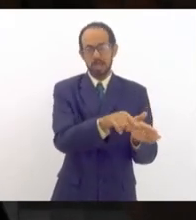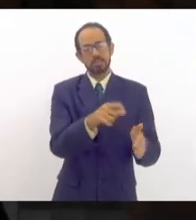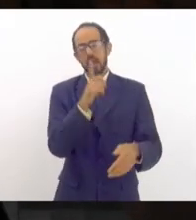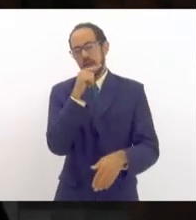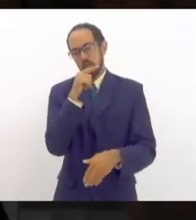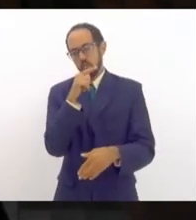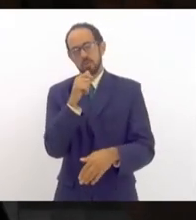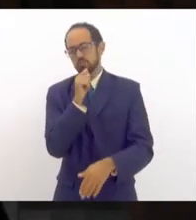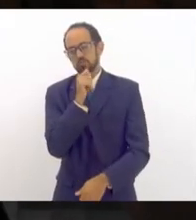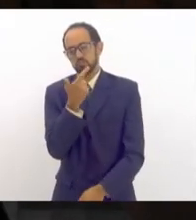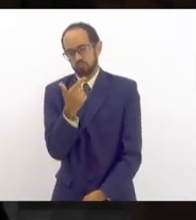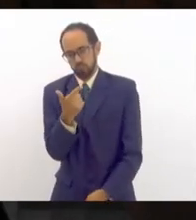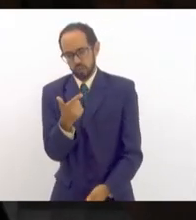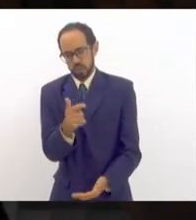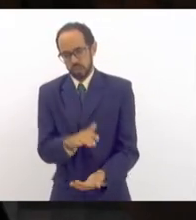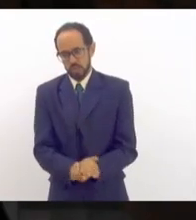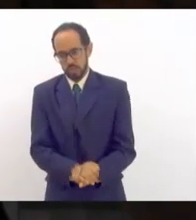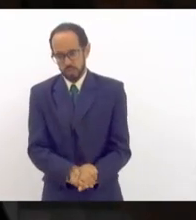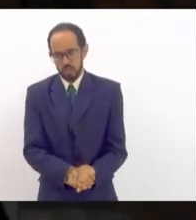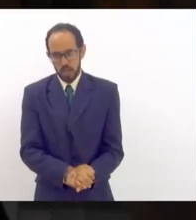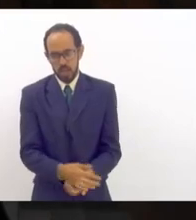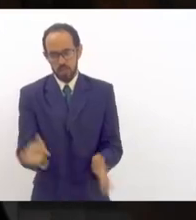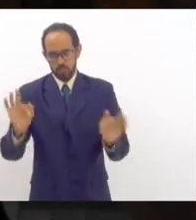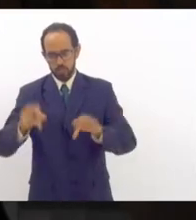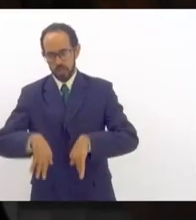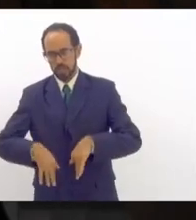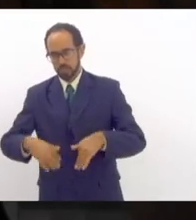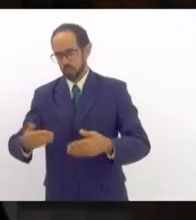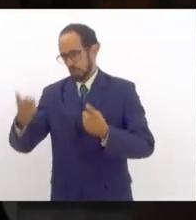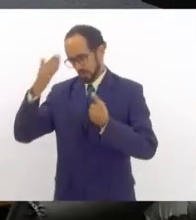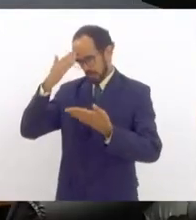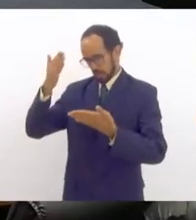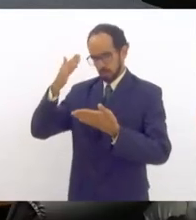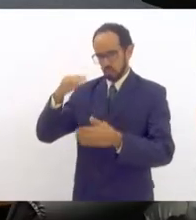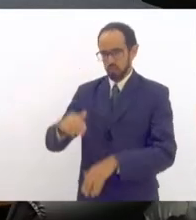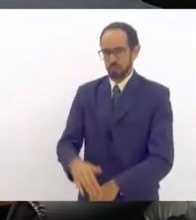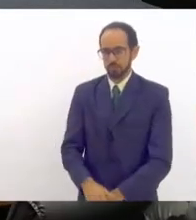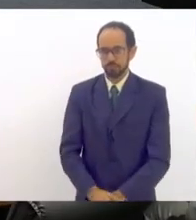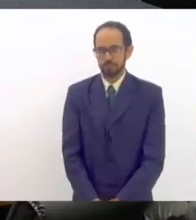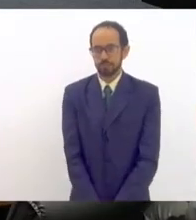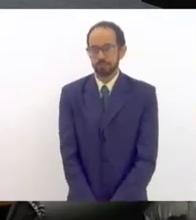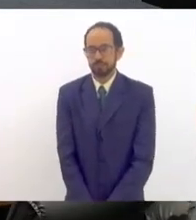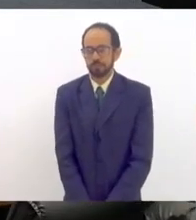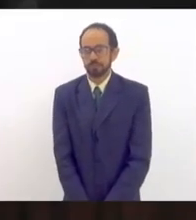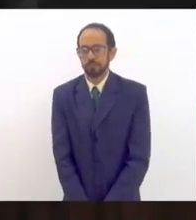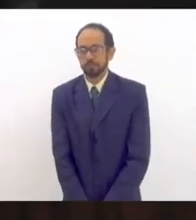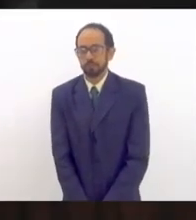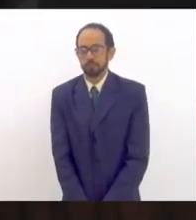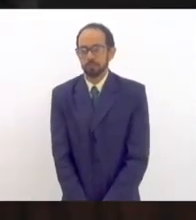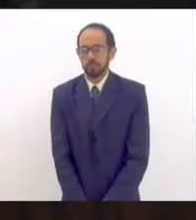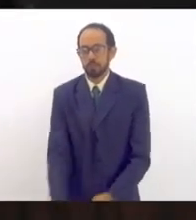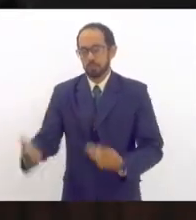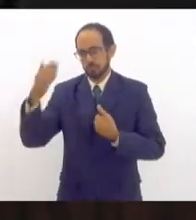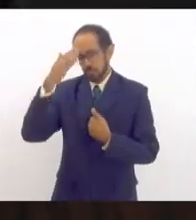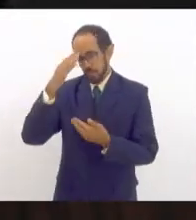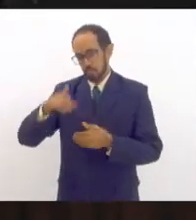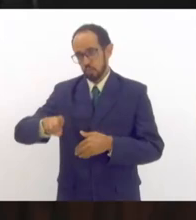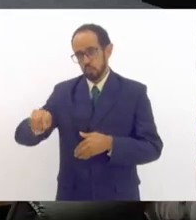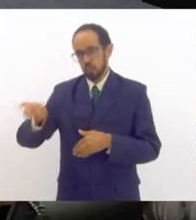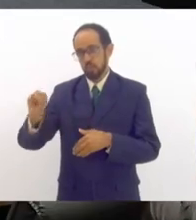o senhor presidente encerra que a minha fala e agradeço aí muito obrigado a todos Obrigado aí Douglas